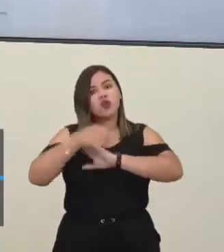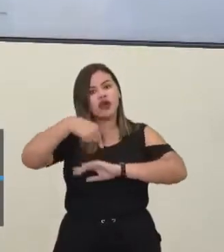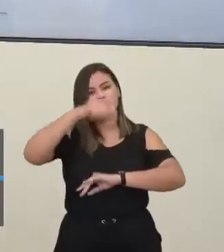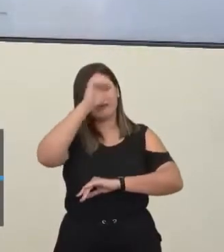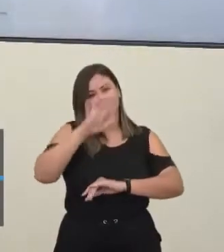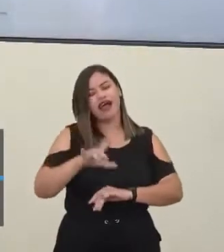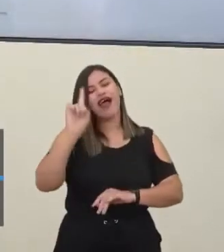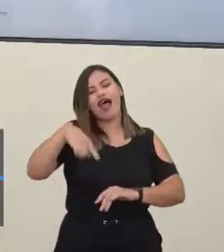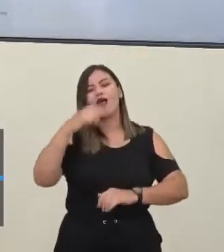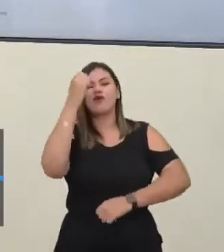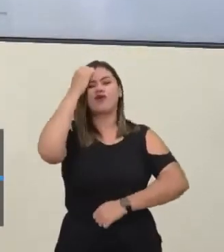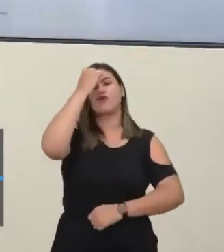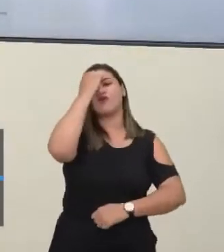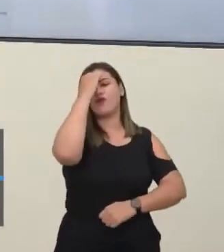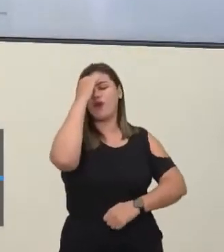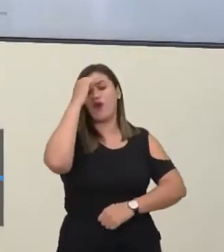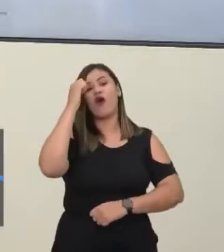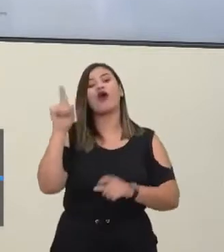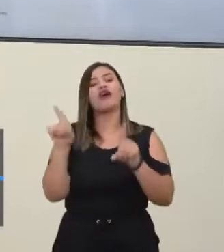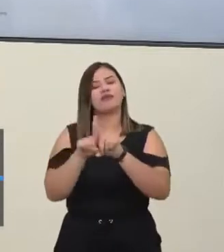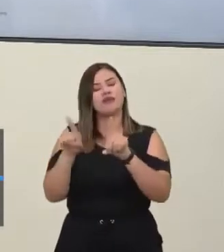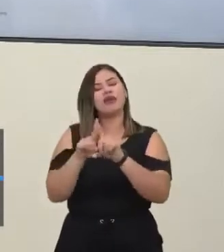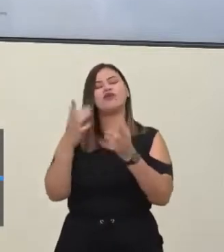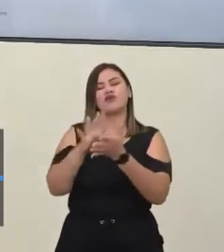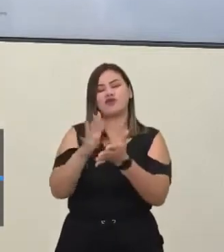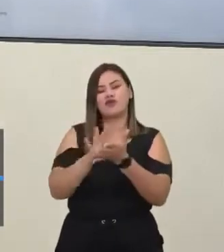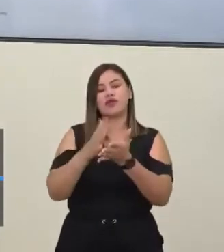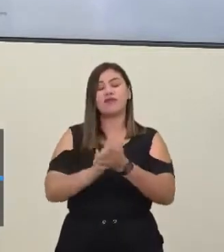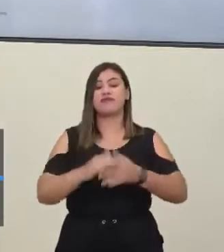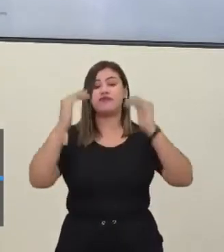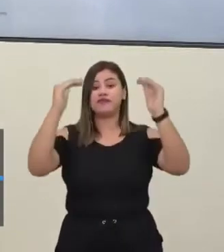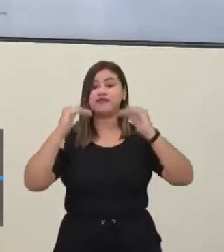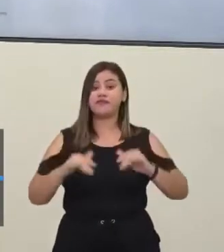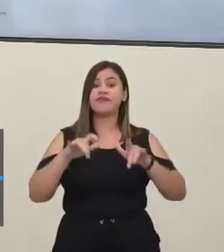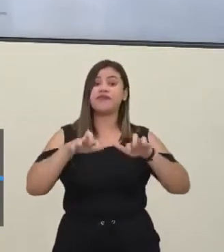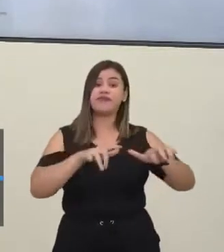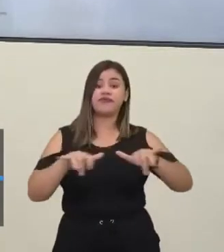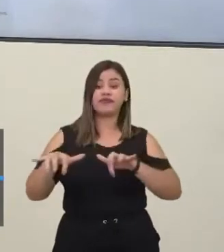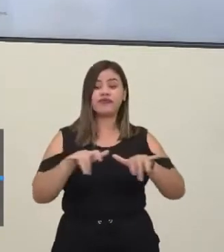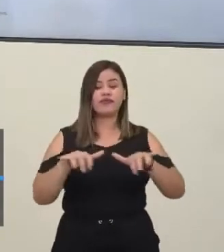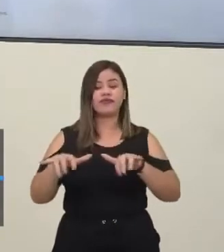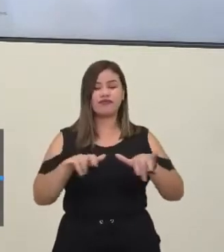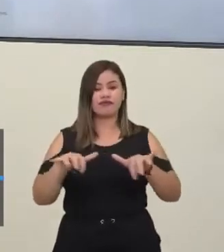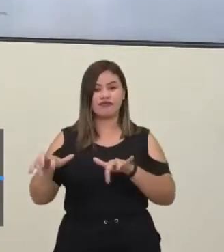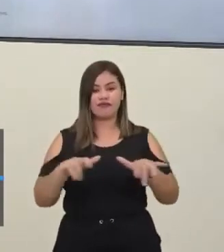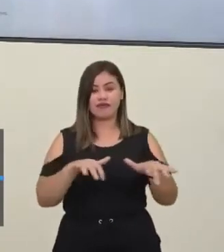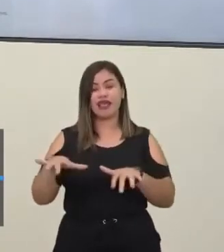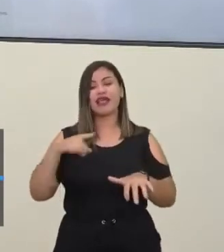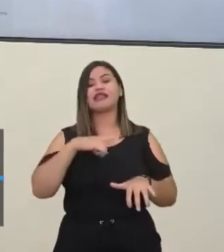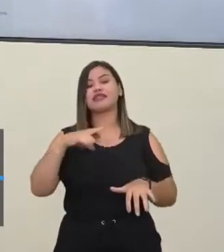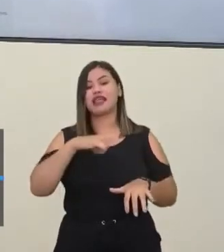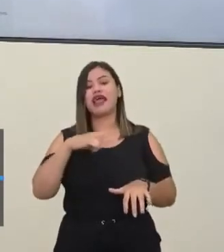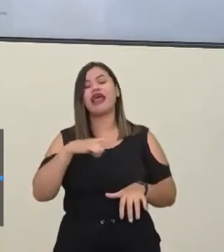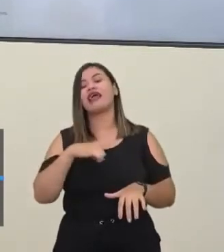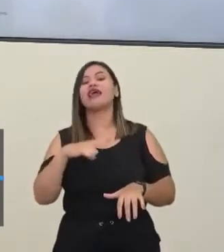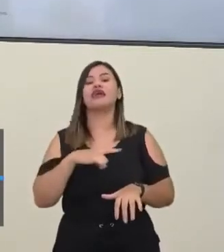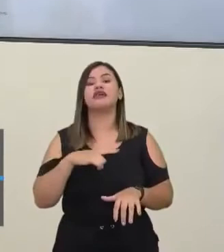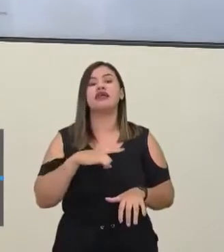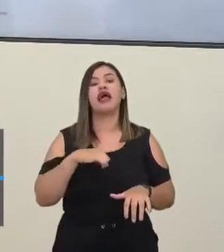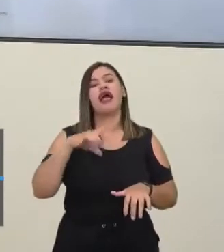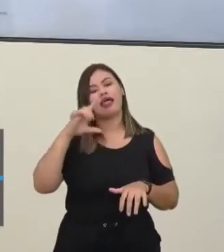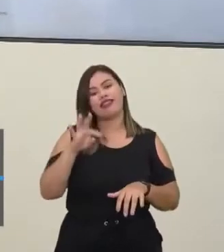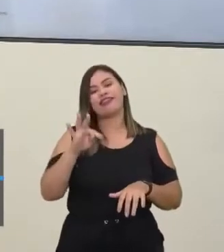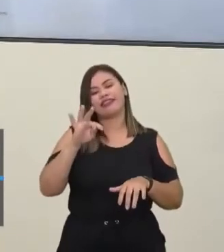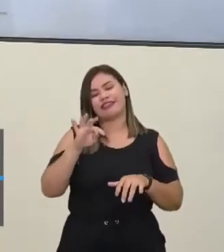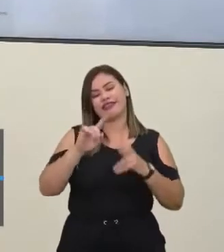vê o forró e o samba, tá? Tecladistas, tá? Nós temos aí os tecladistas, que são responsáveis por instrumentos de